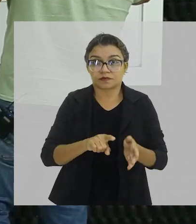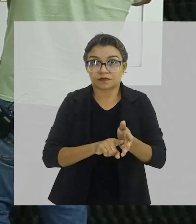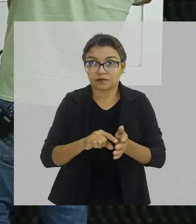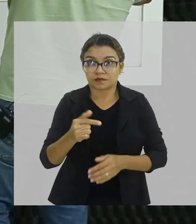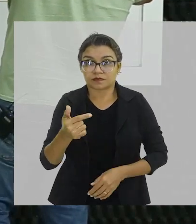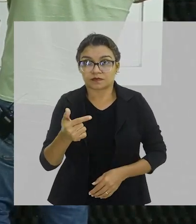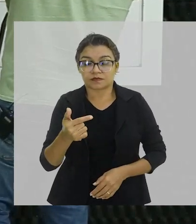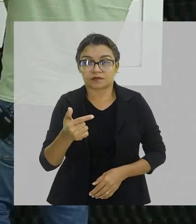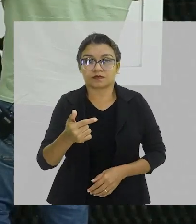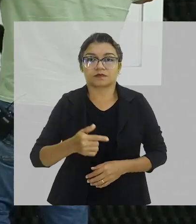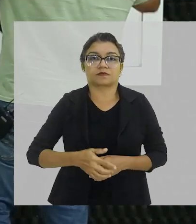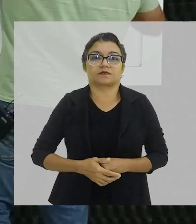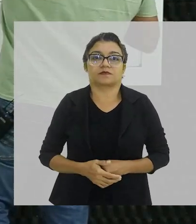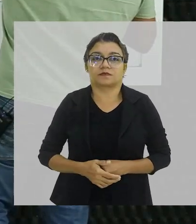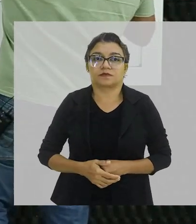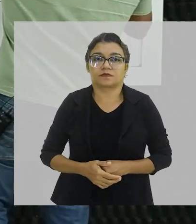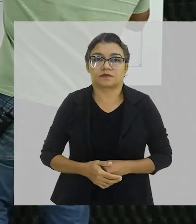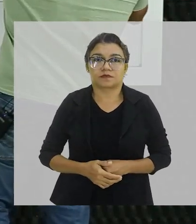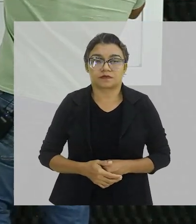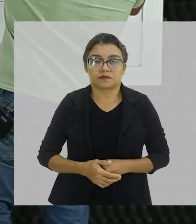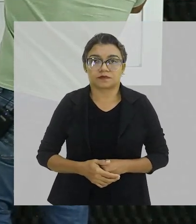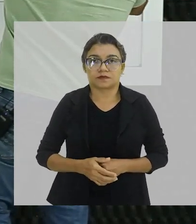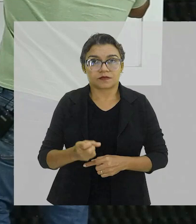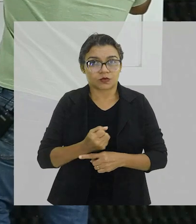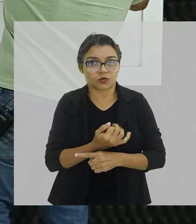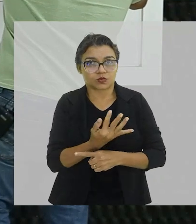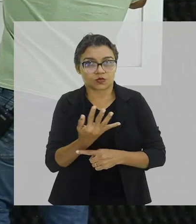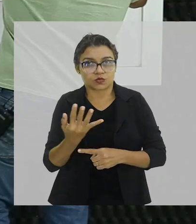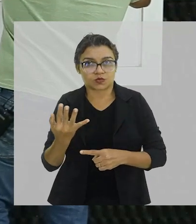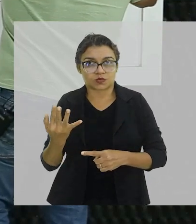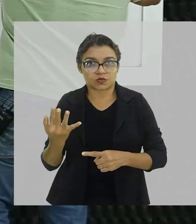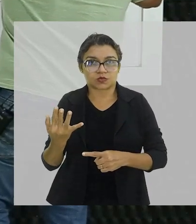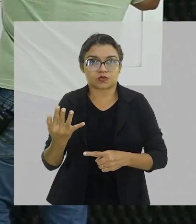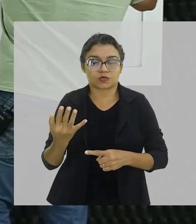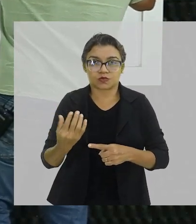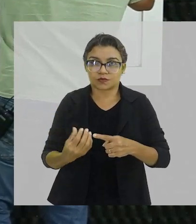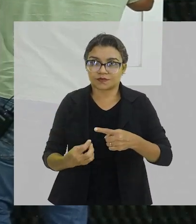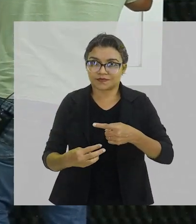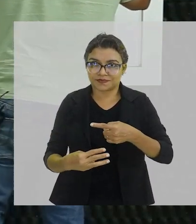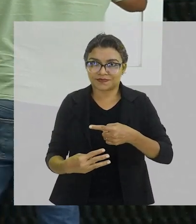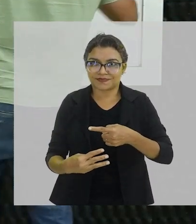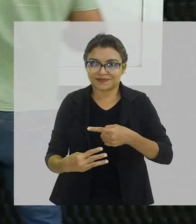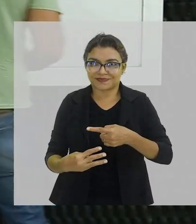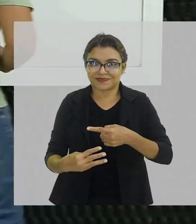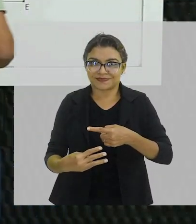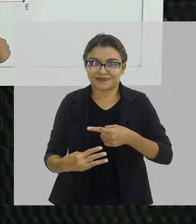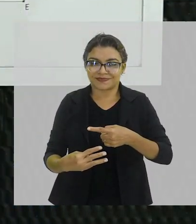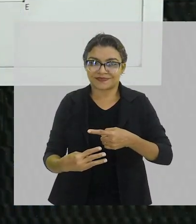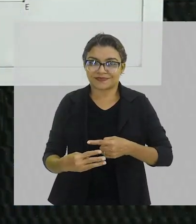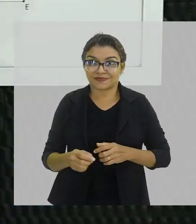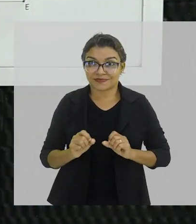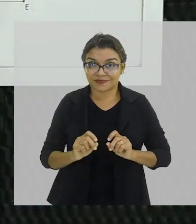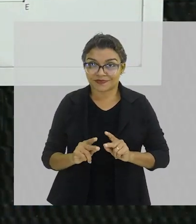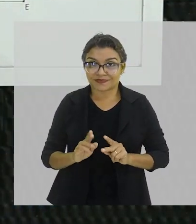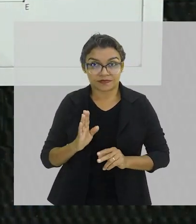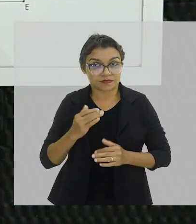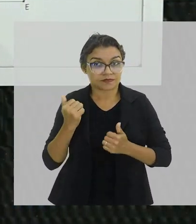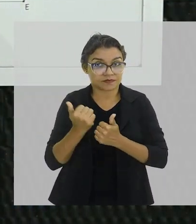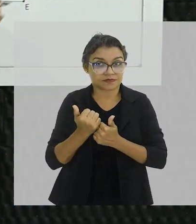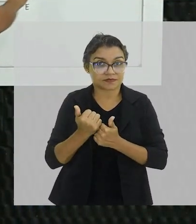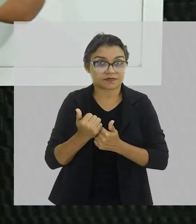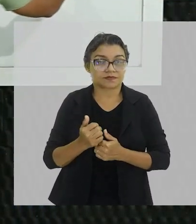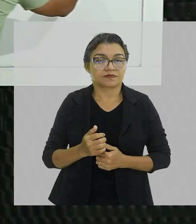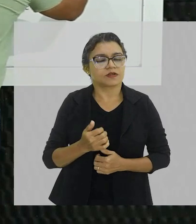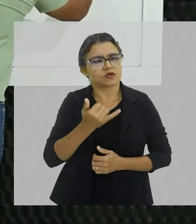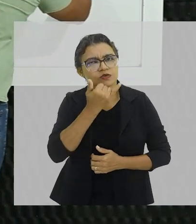menos 2, isso aqui dividido por 3, certo?